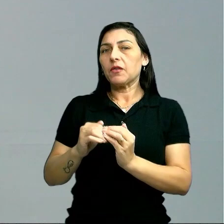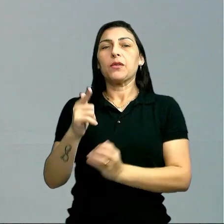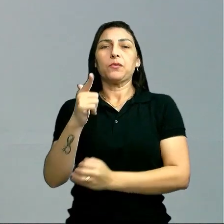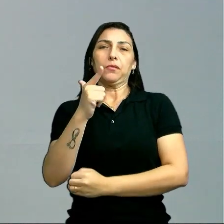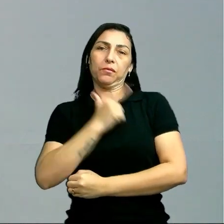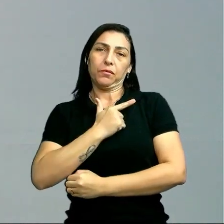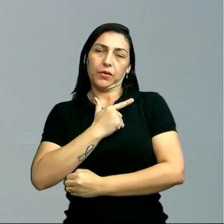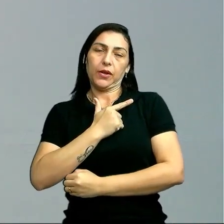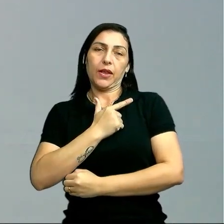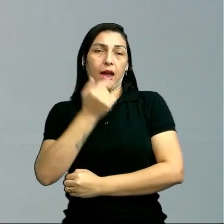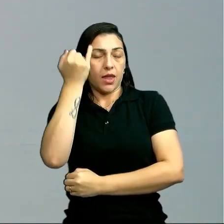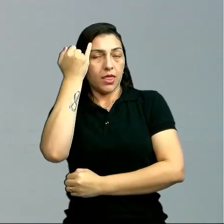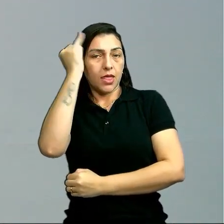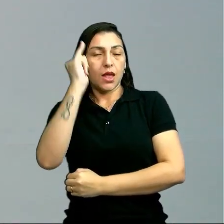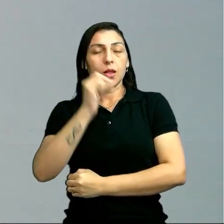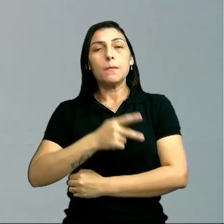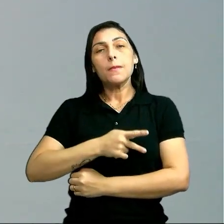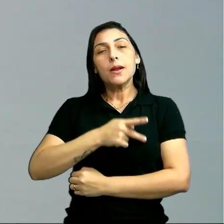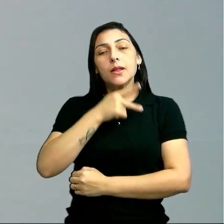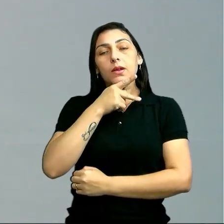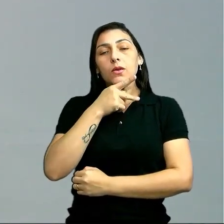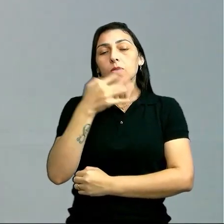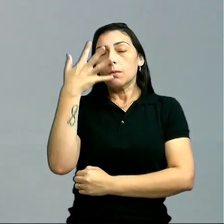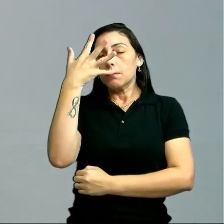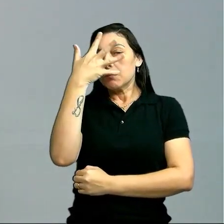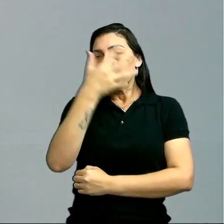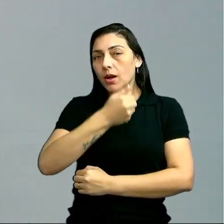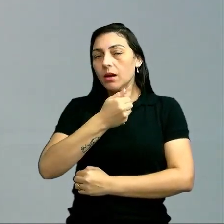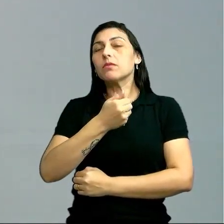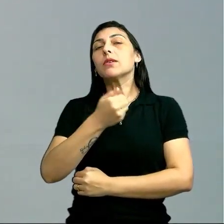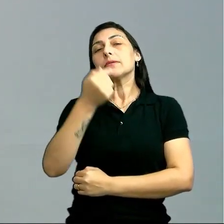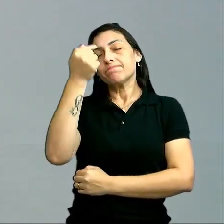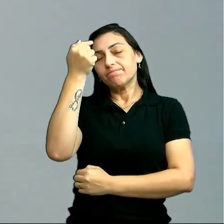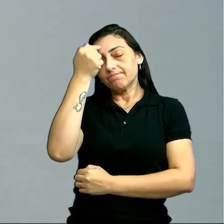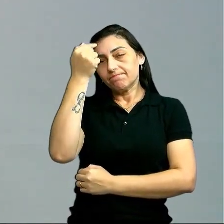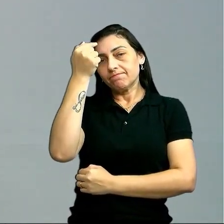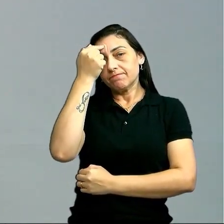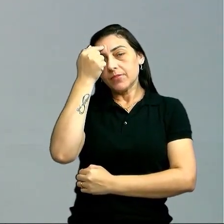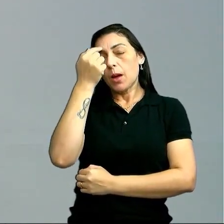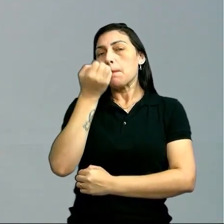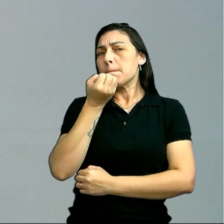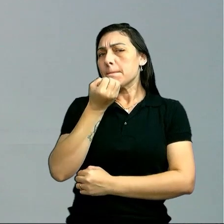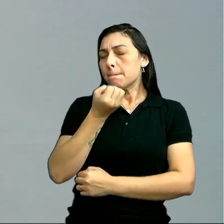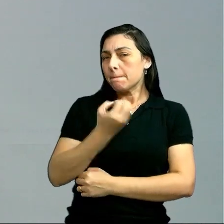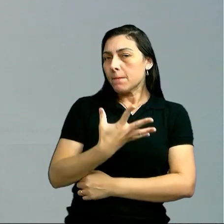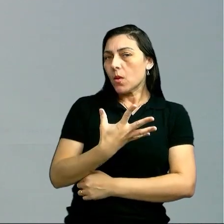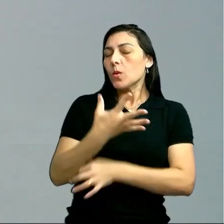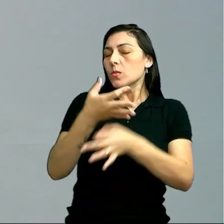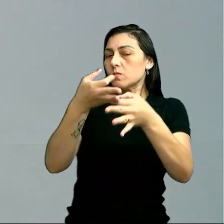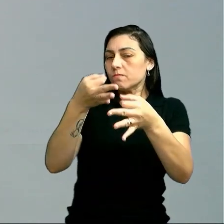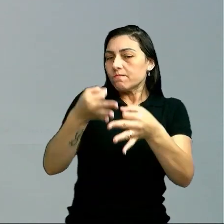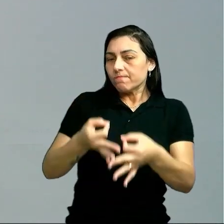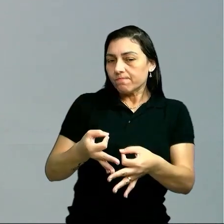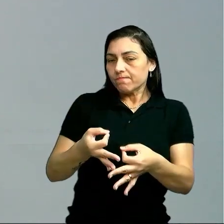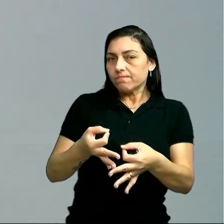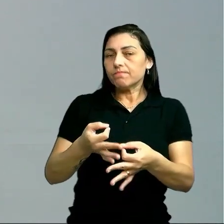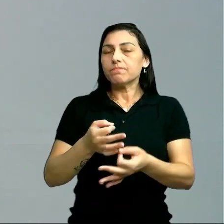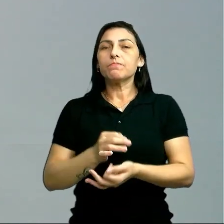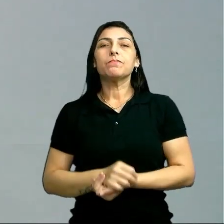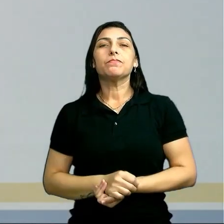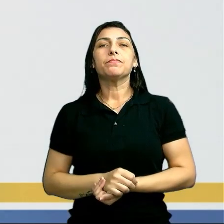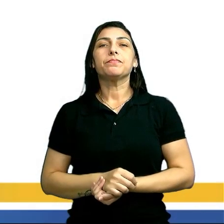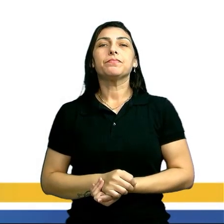é, a ideia do Platão sobre o belo vai nessa direção. O belo é aquilo que é bom, é aquilo que é justo, é aquilo que é